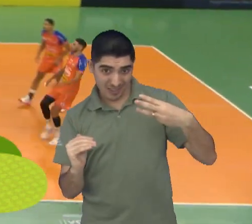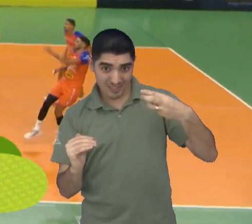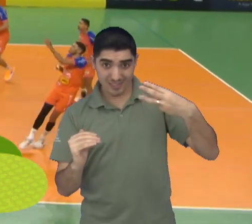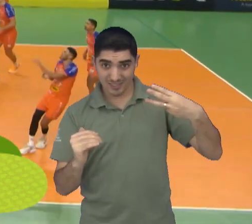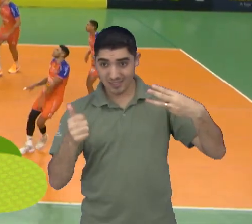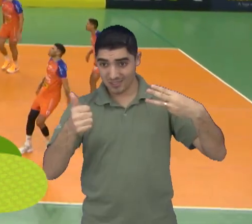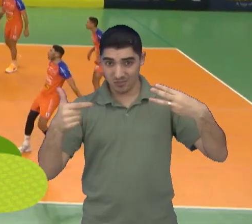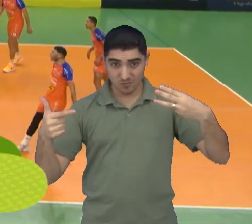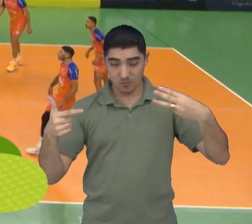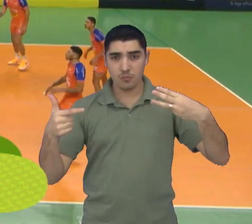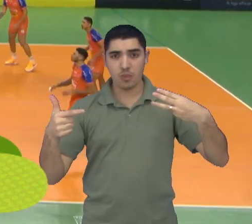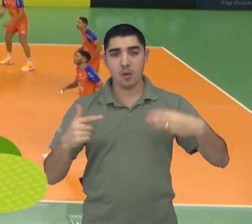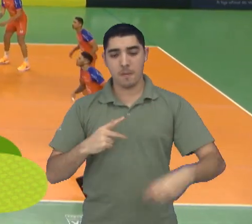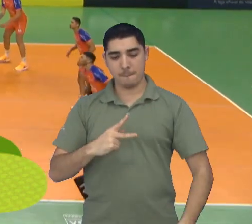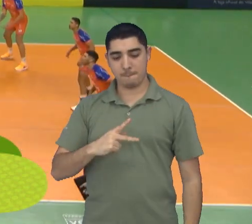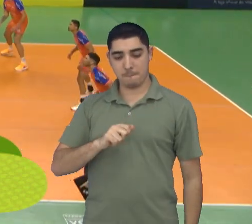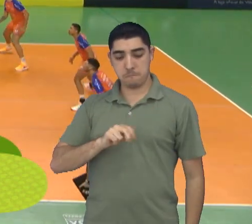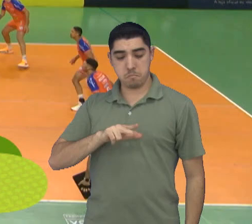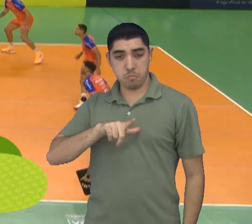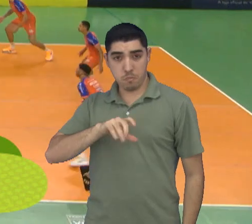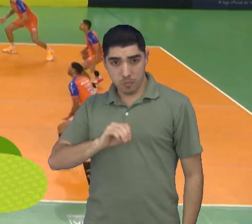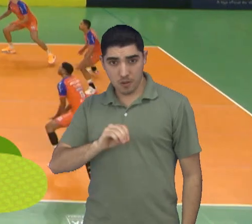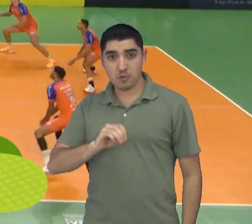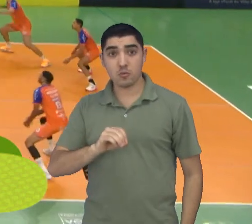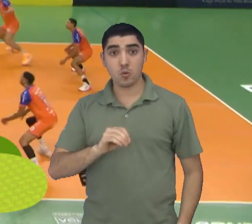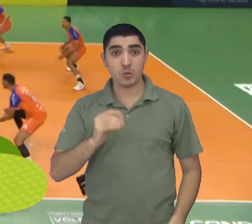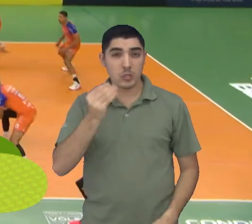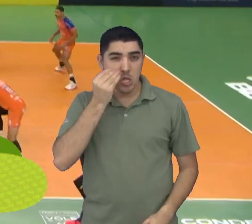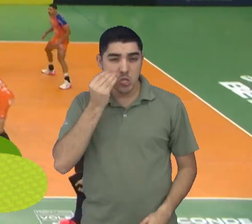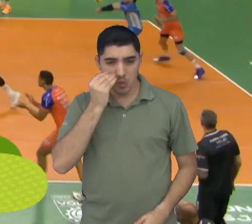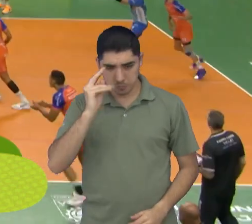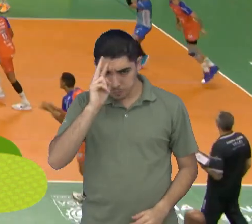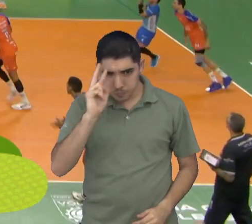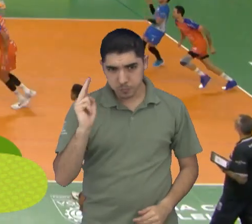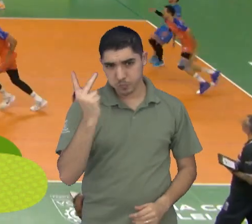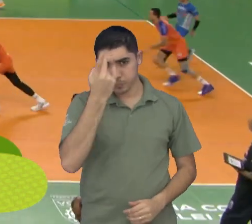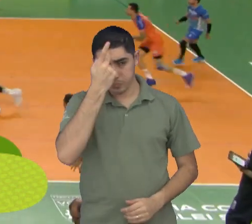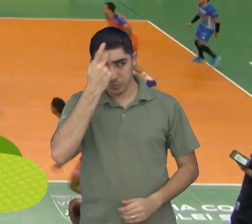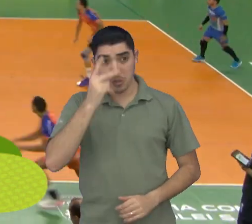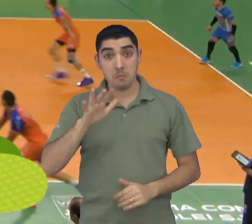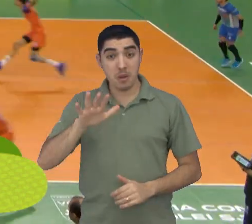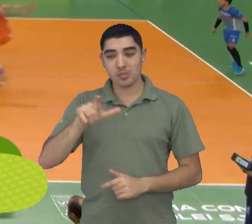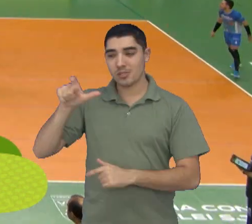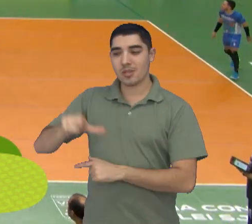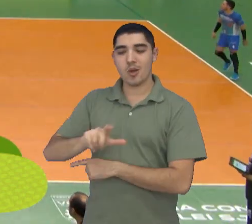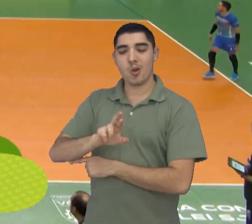Paulo chamou a responsabilidade e tentou buscar a reação para os mineiros. Mas Roque